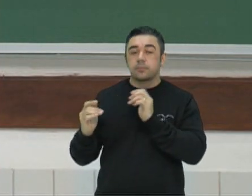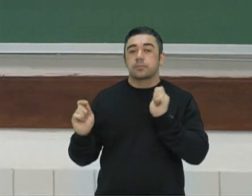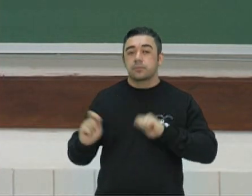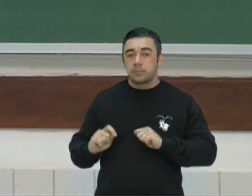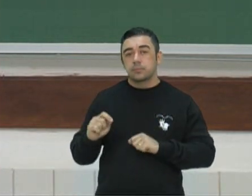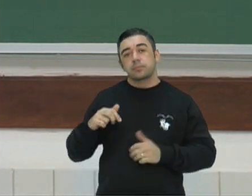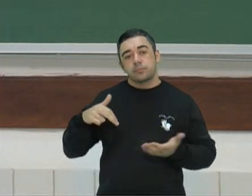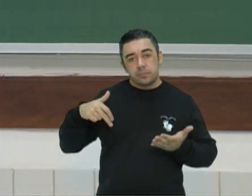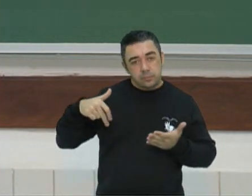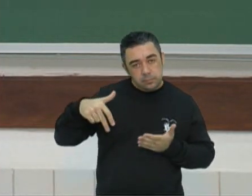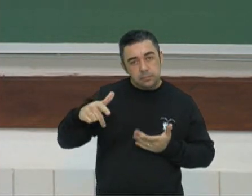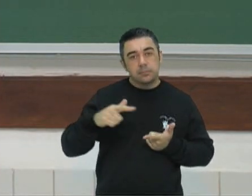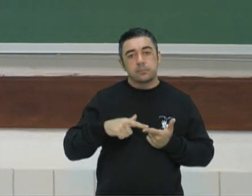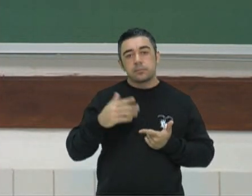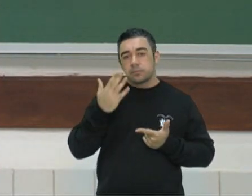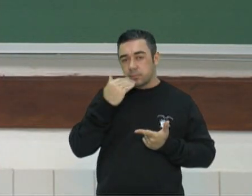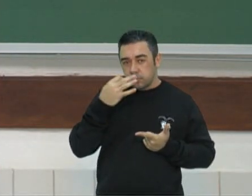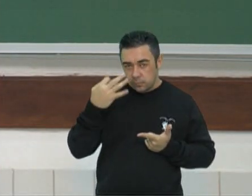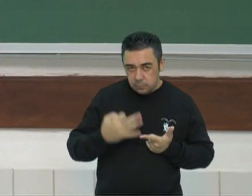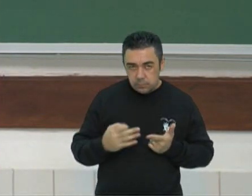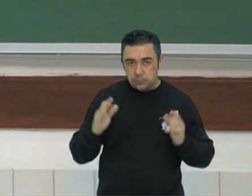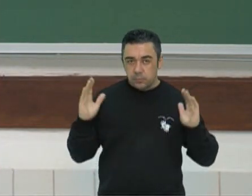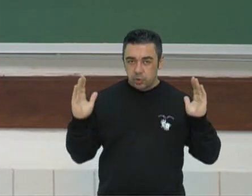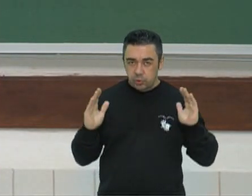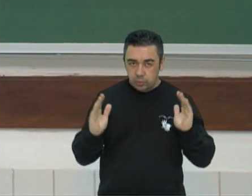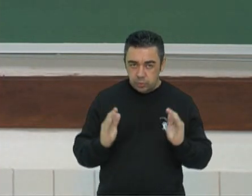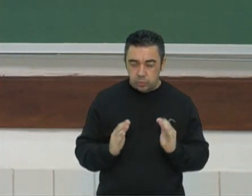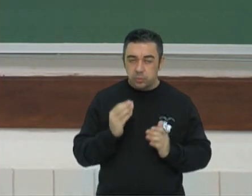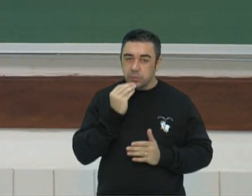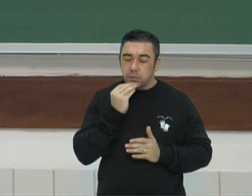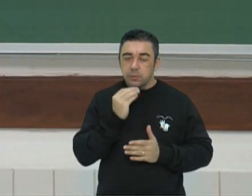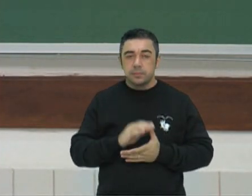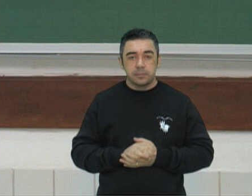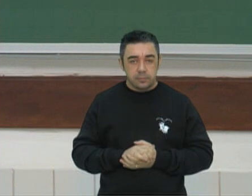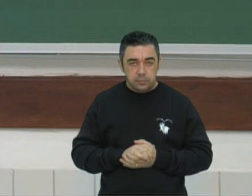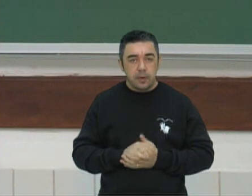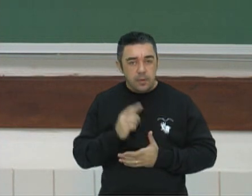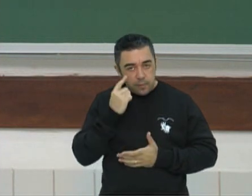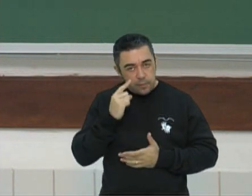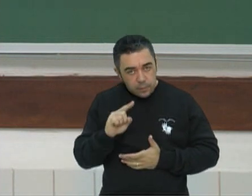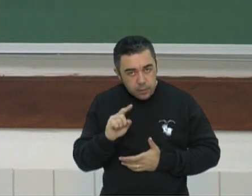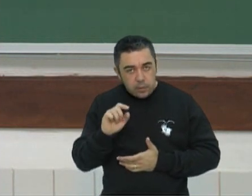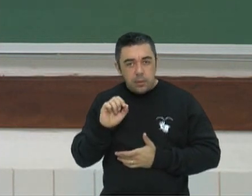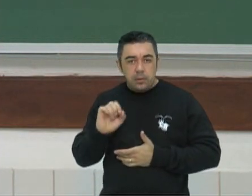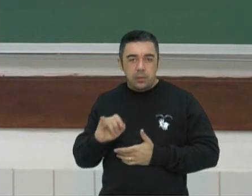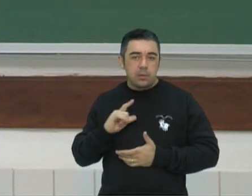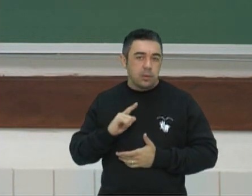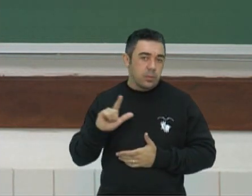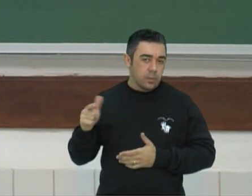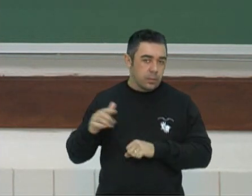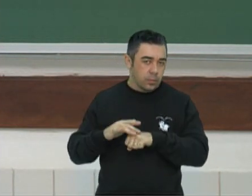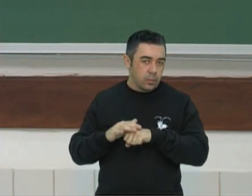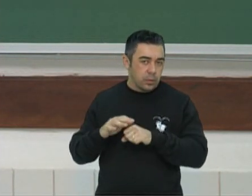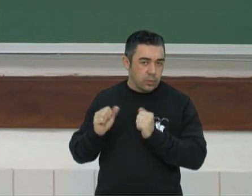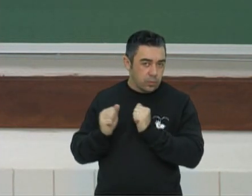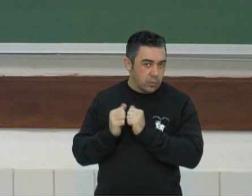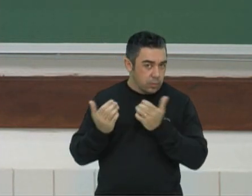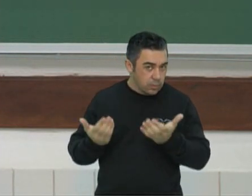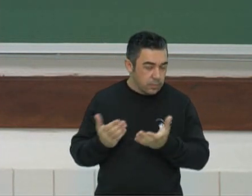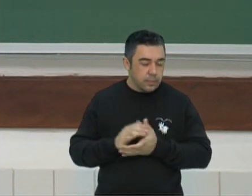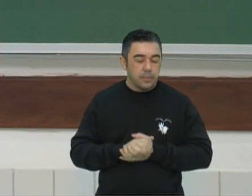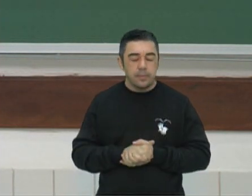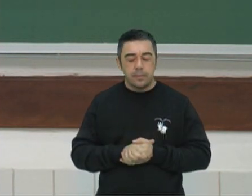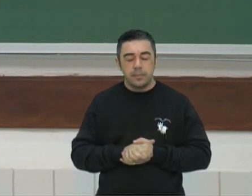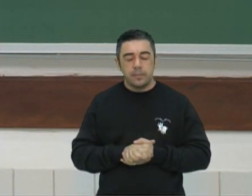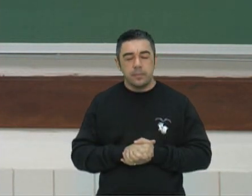recomenda-se caminhada, reeducação alimentar e muita coisa assim, né? Verificar, né, se não tem uma outra doença envolvida ali também, né?